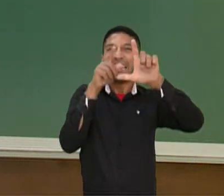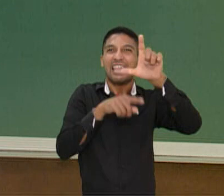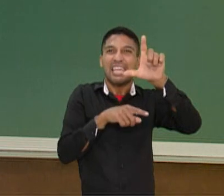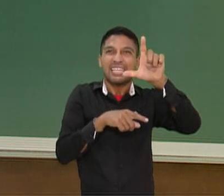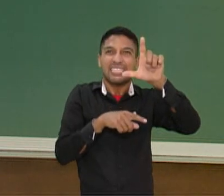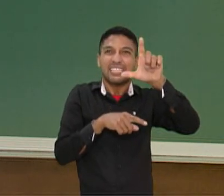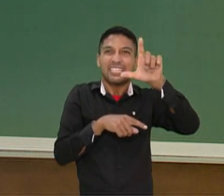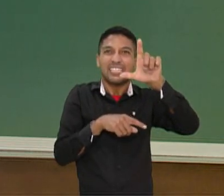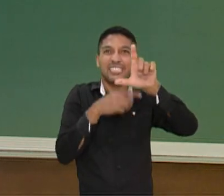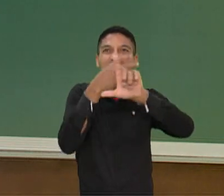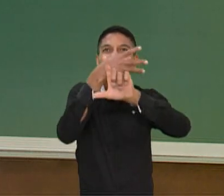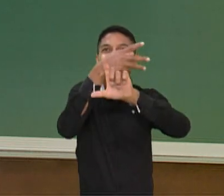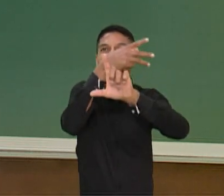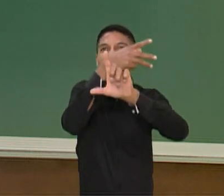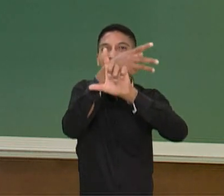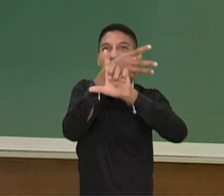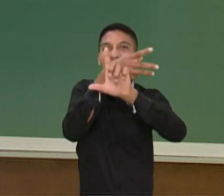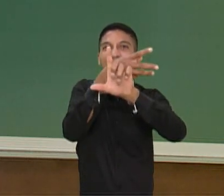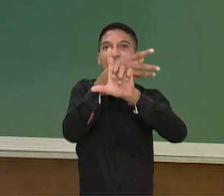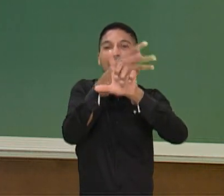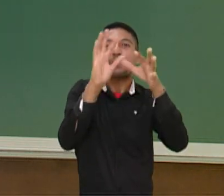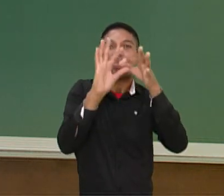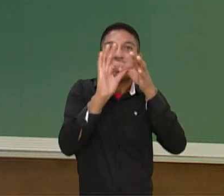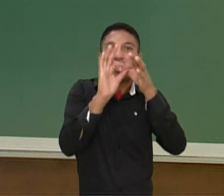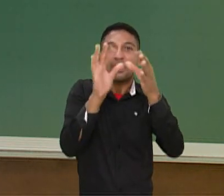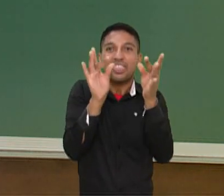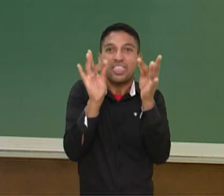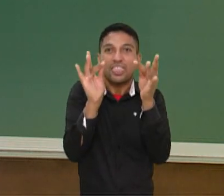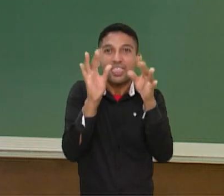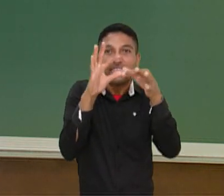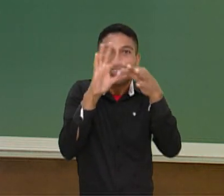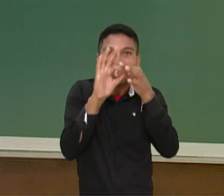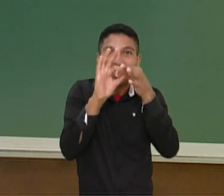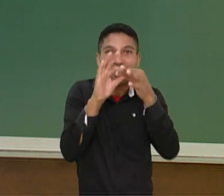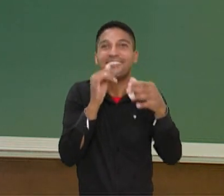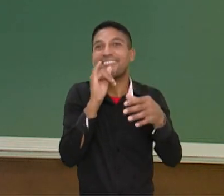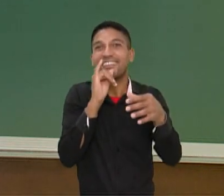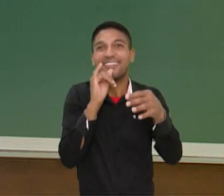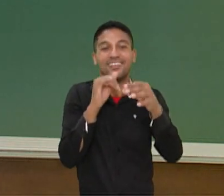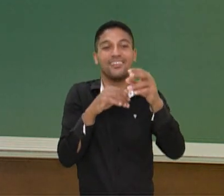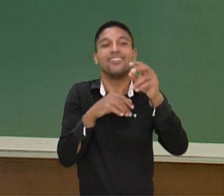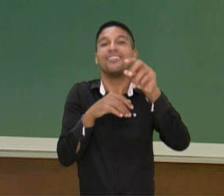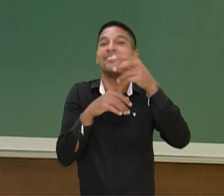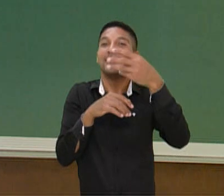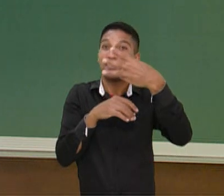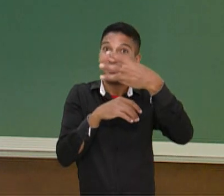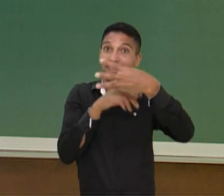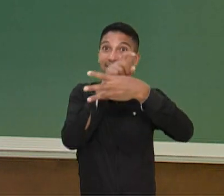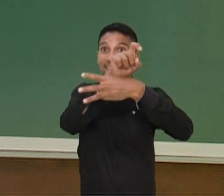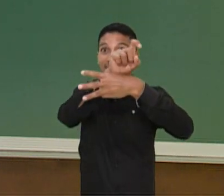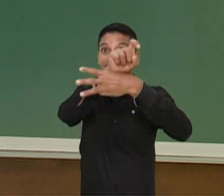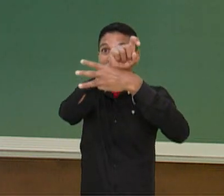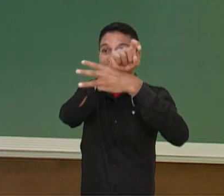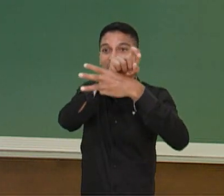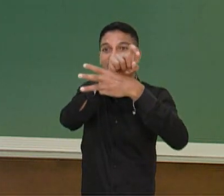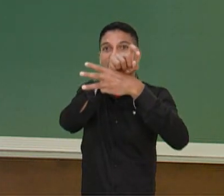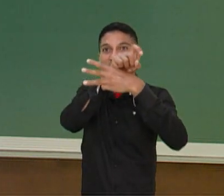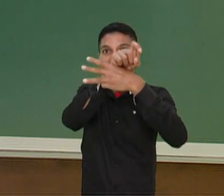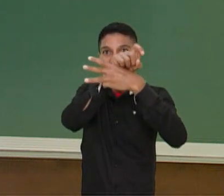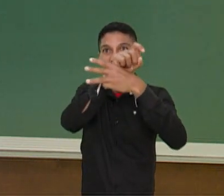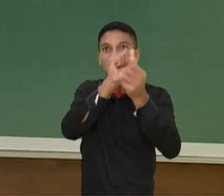É os últimos que você consegue desgrudar da letra. Então, ó, o 3 é o último que eu consigo desgrudar. É o último que vai